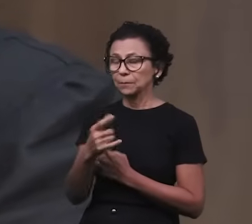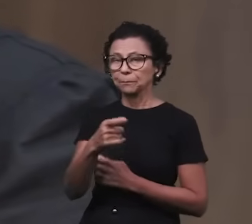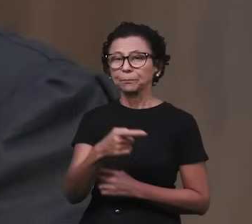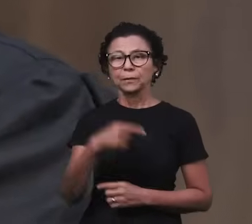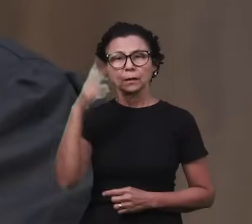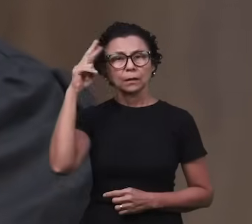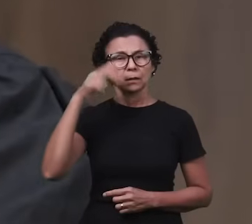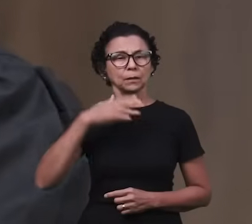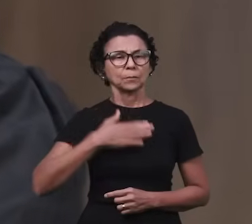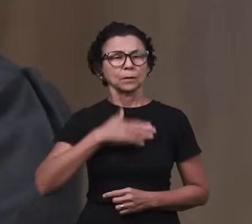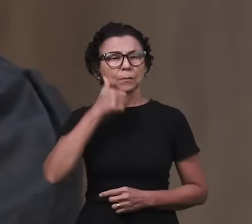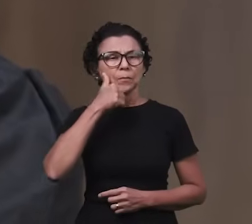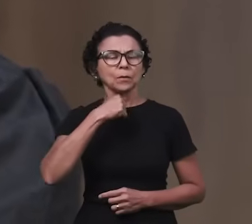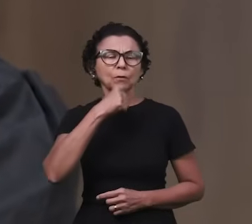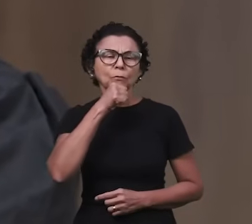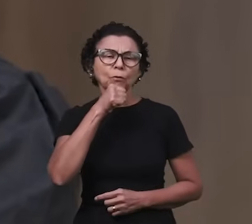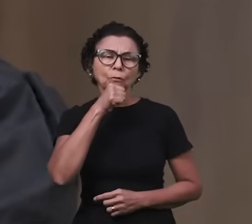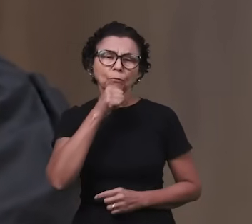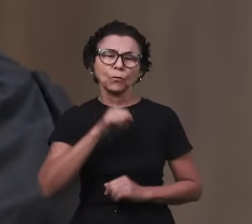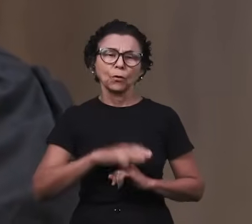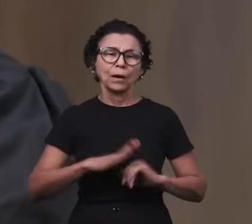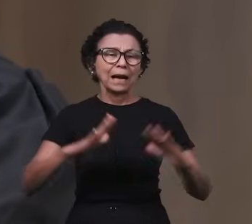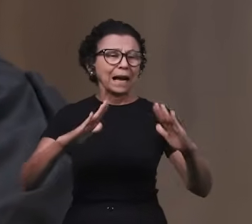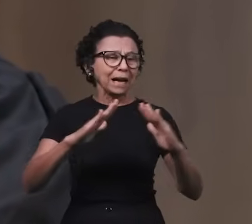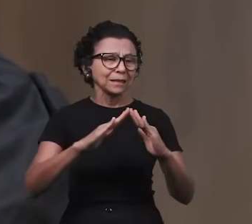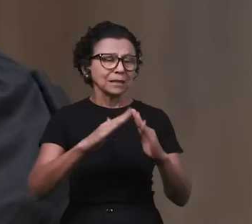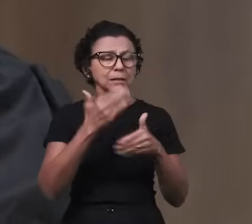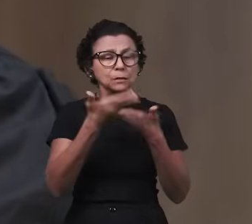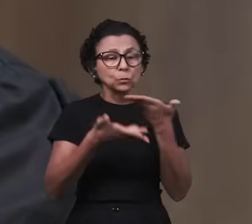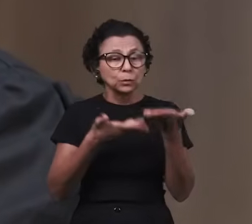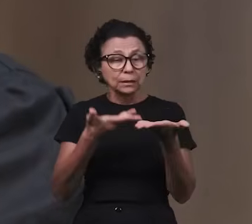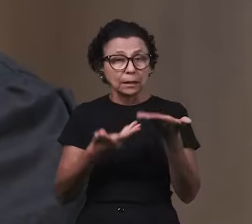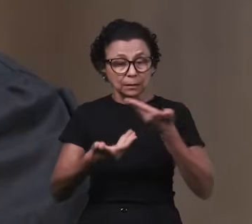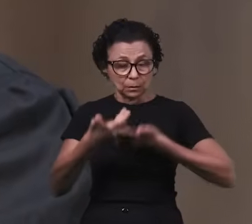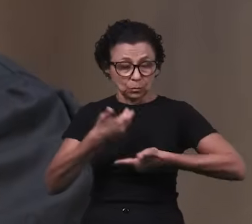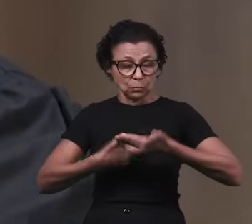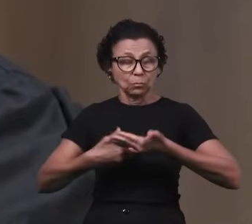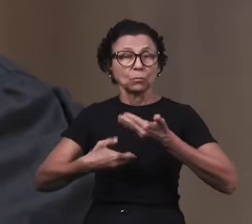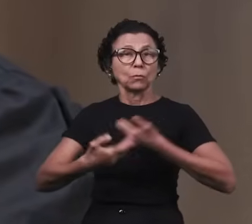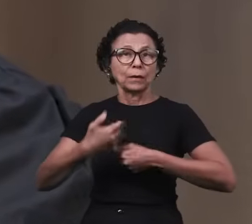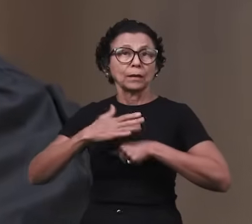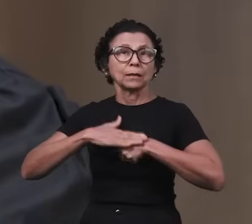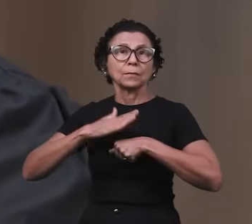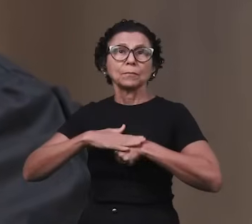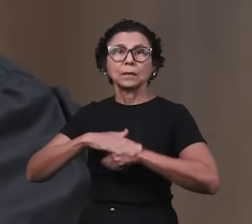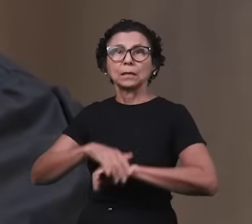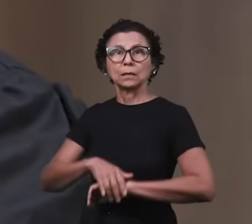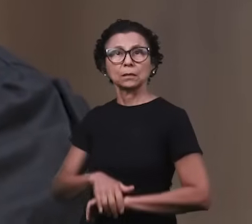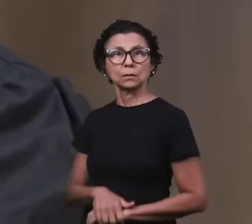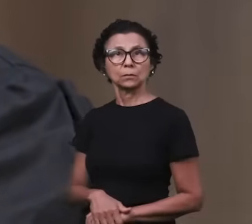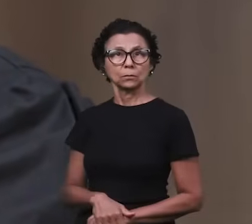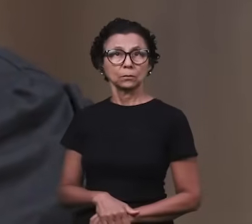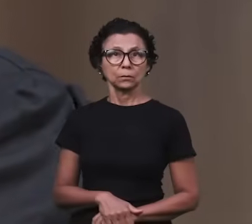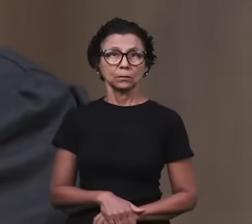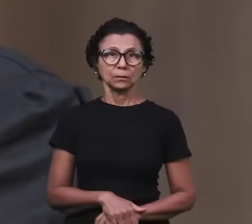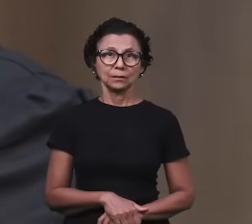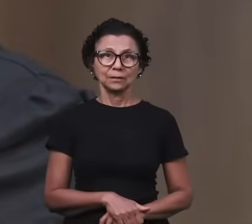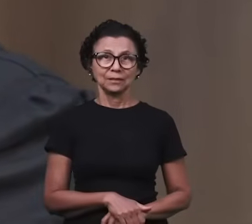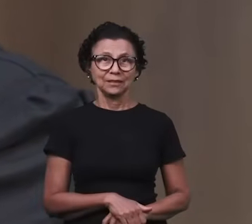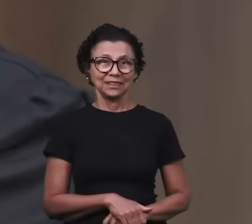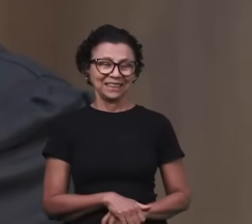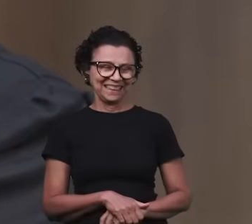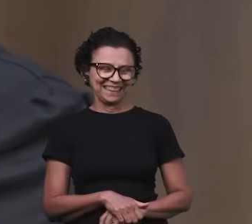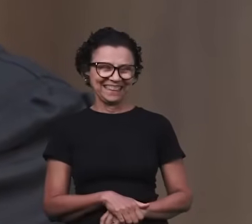avó, ela era muito cuidadosa com a casa e com ela. E ela tinha uns versinhos dela, ela falava assim: quem não se ajeita por si